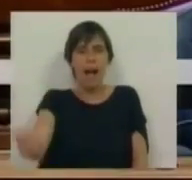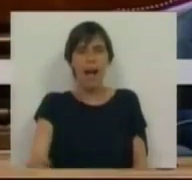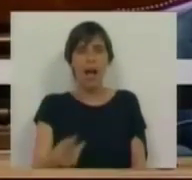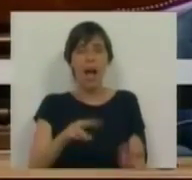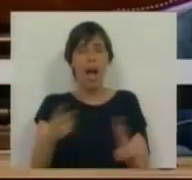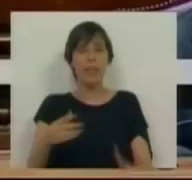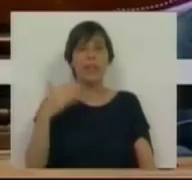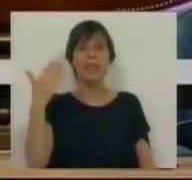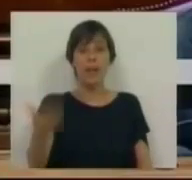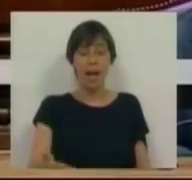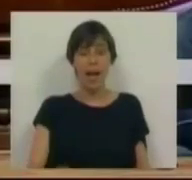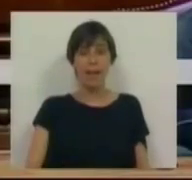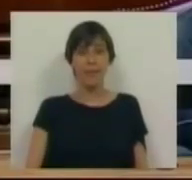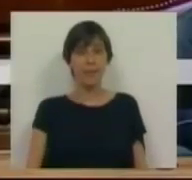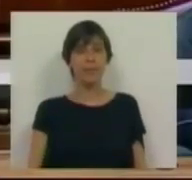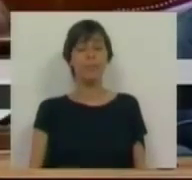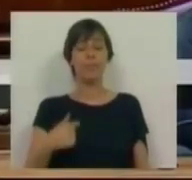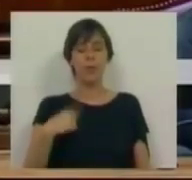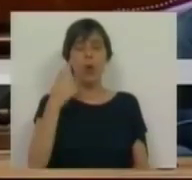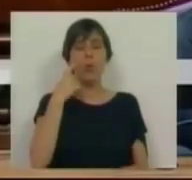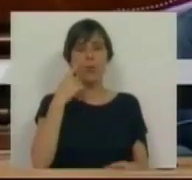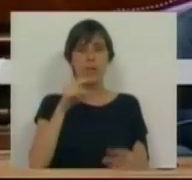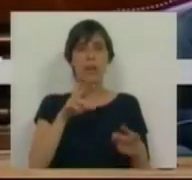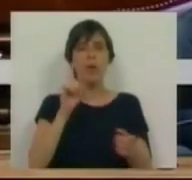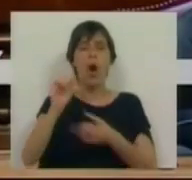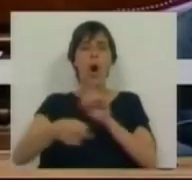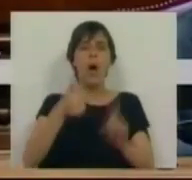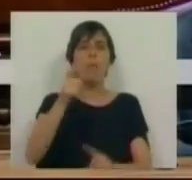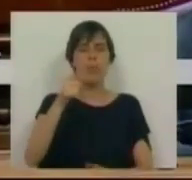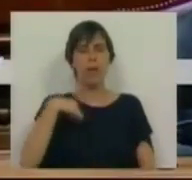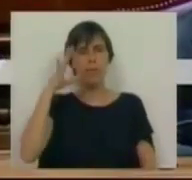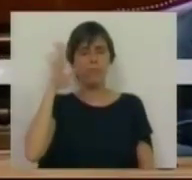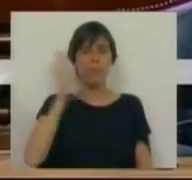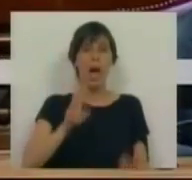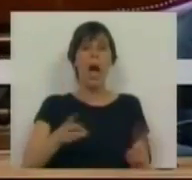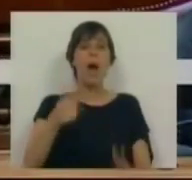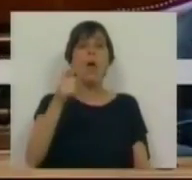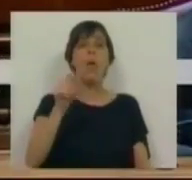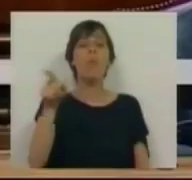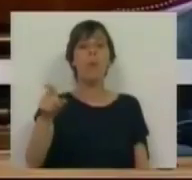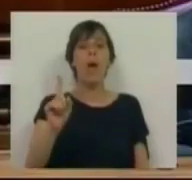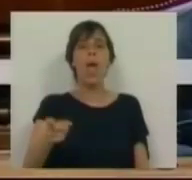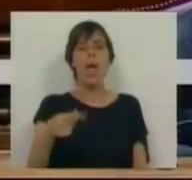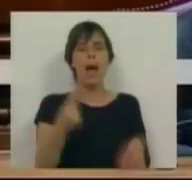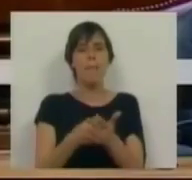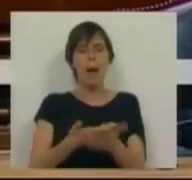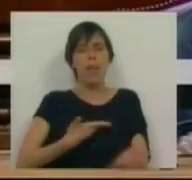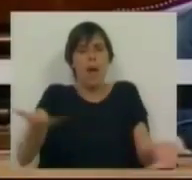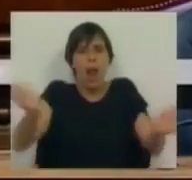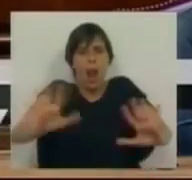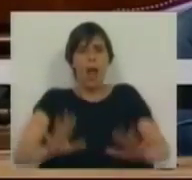sempre alternativa. Nós conhecemos a alternativa do Bloco de Esquerda. A alternativa do Bloco de Esquerda é não paguem a